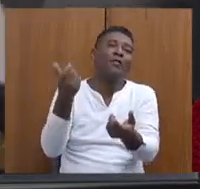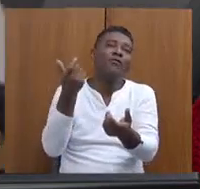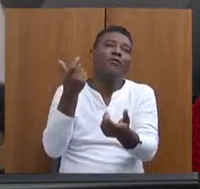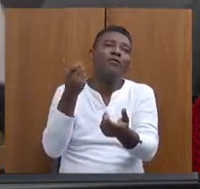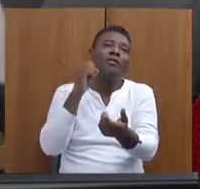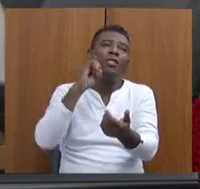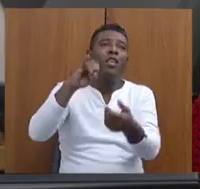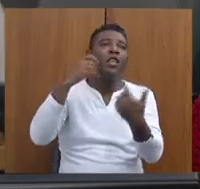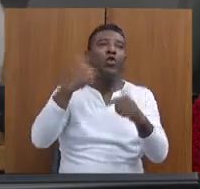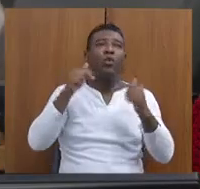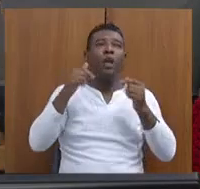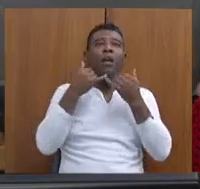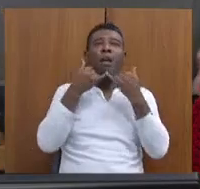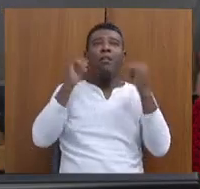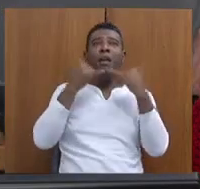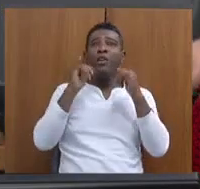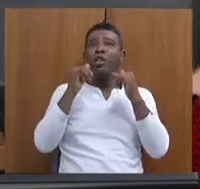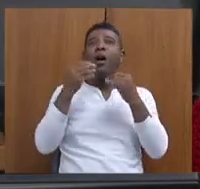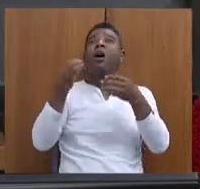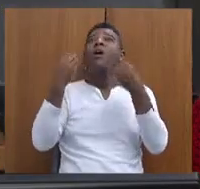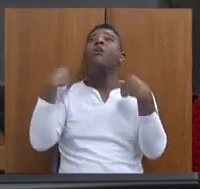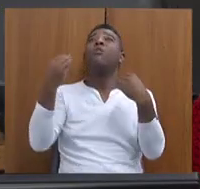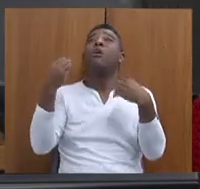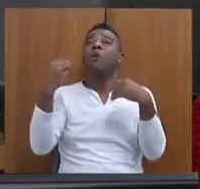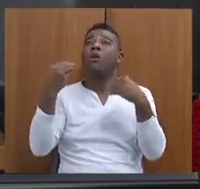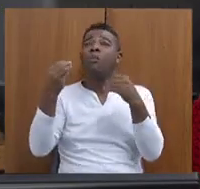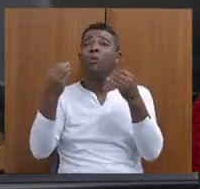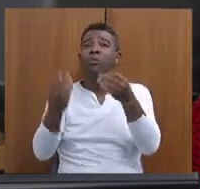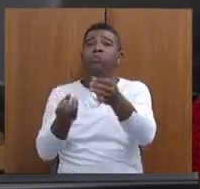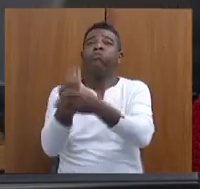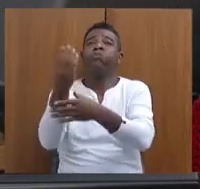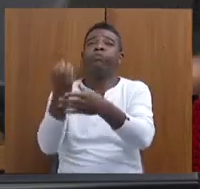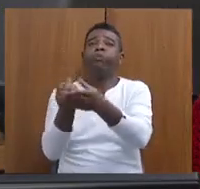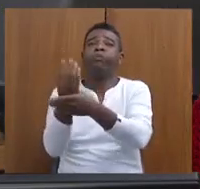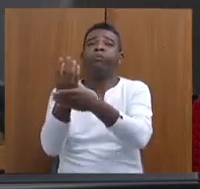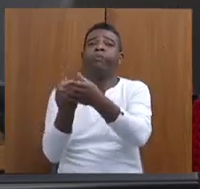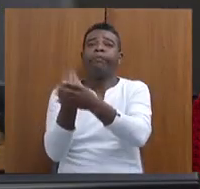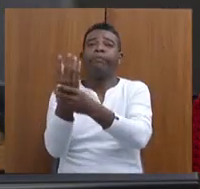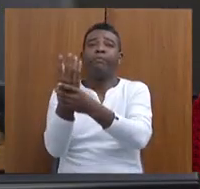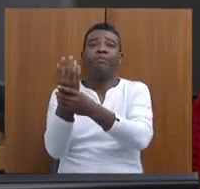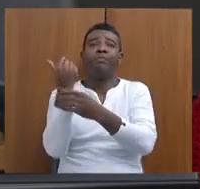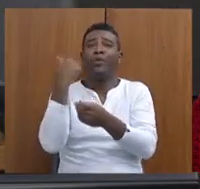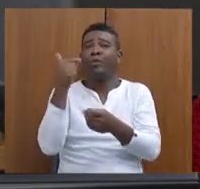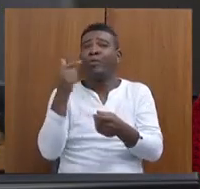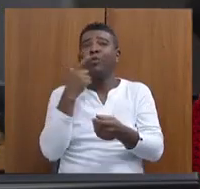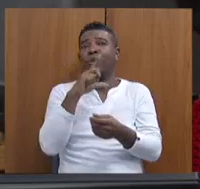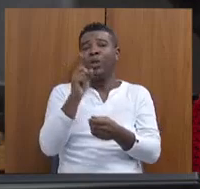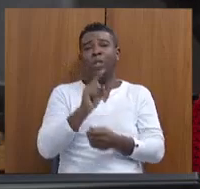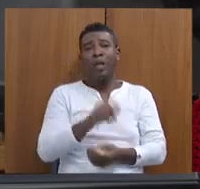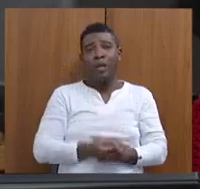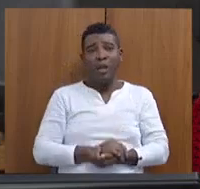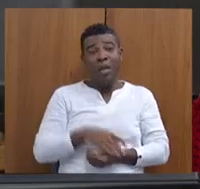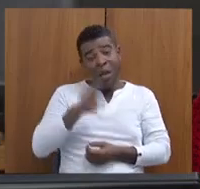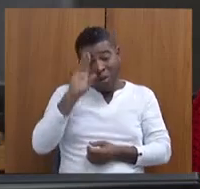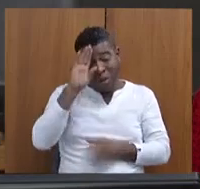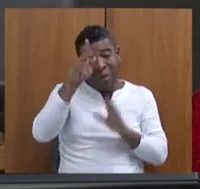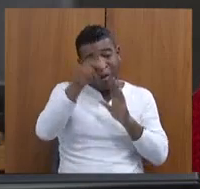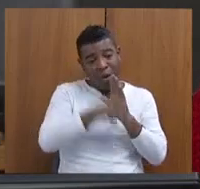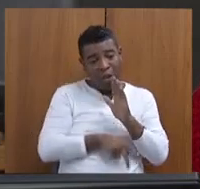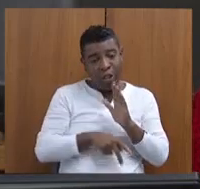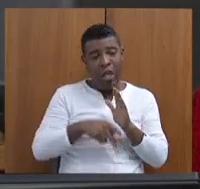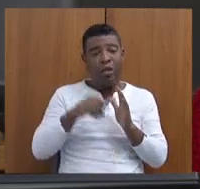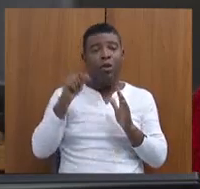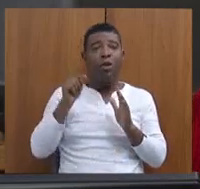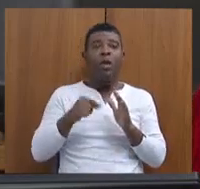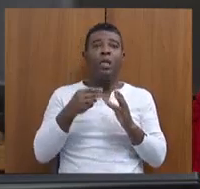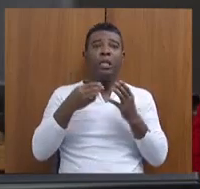Depende de energia de energia elétrica o grande sonho o grande projeto é ser amigo é